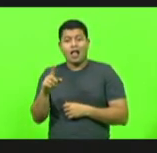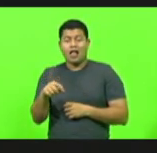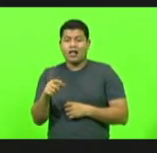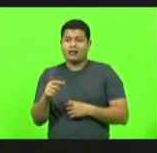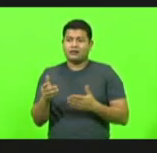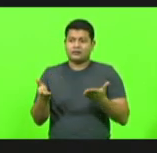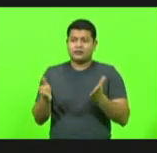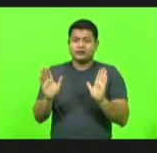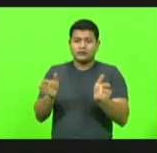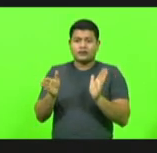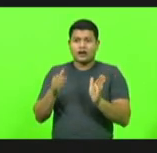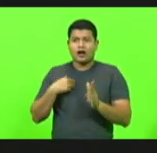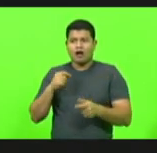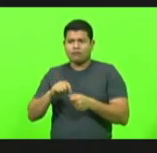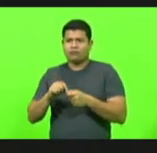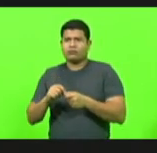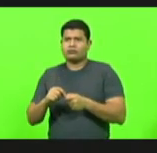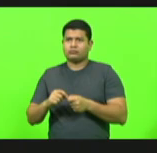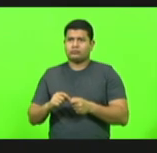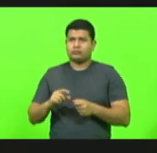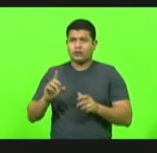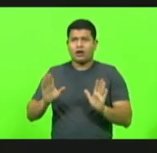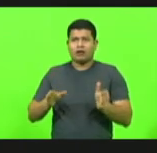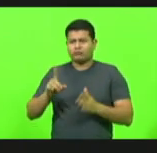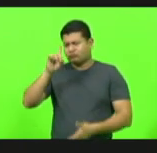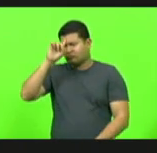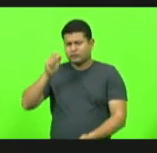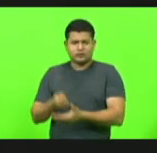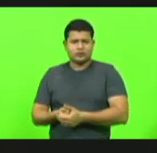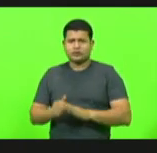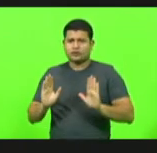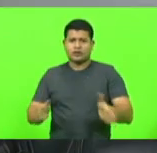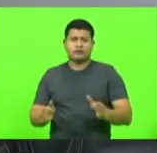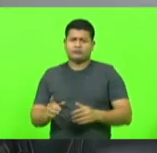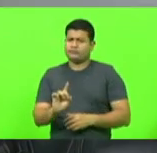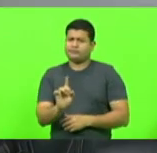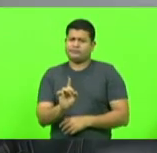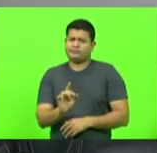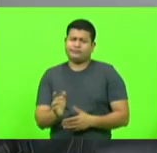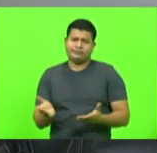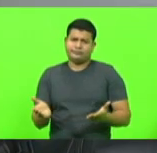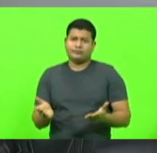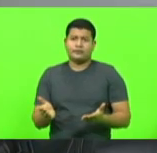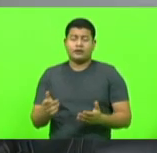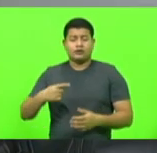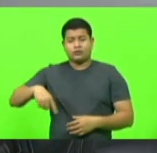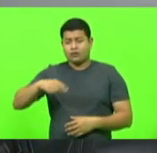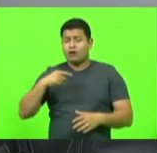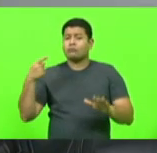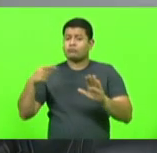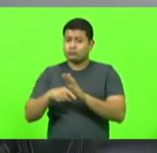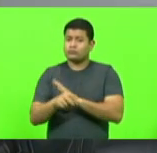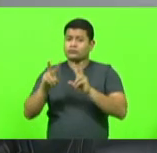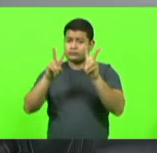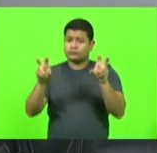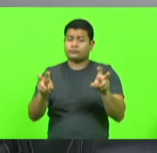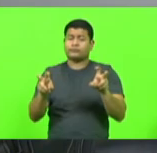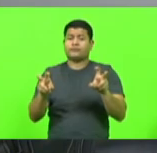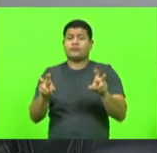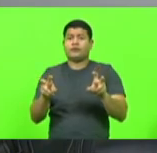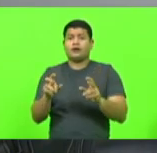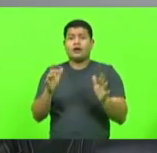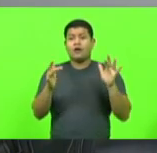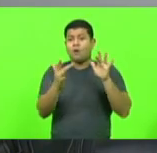de fazer assim com o dedo e terminar. Né? Nós vamos nos aprofundar. Vamos manter contato